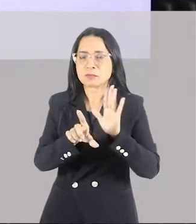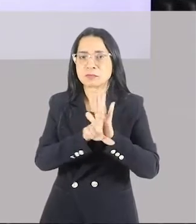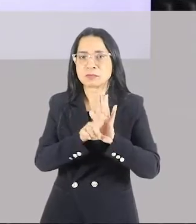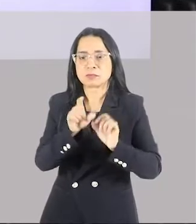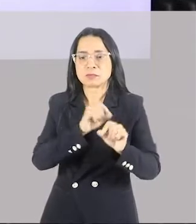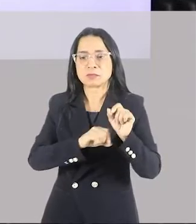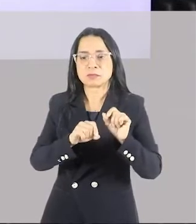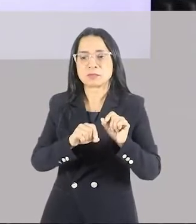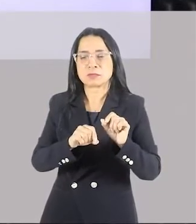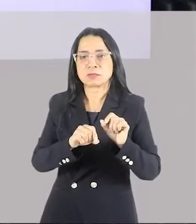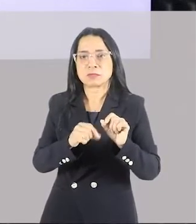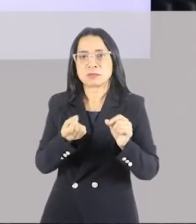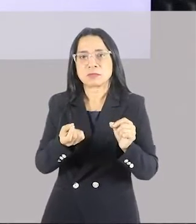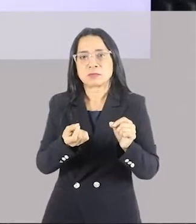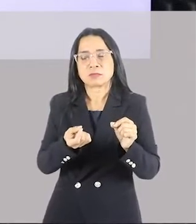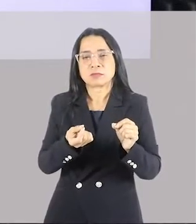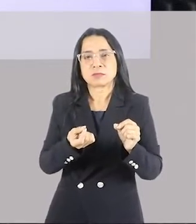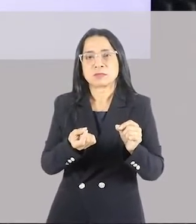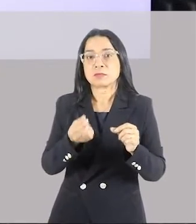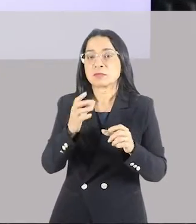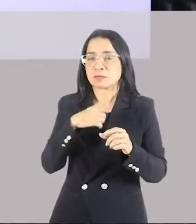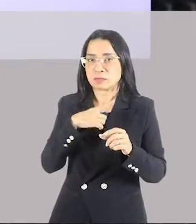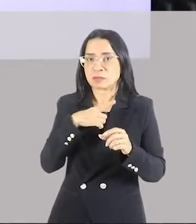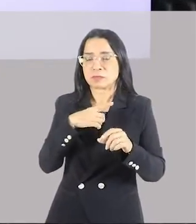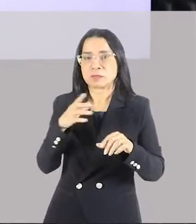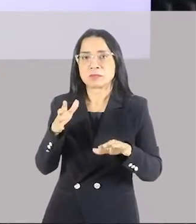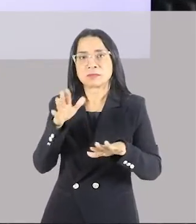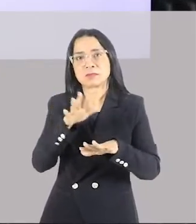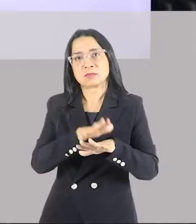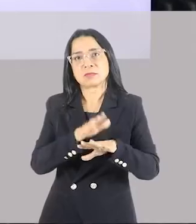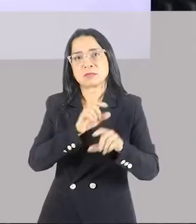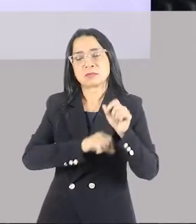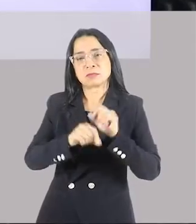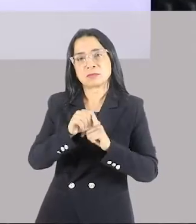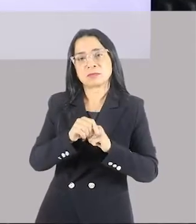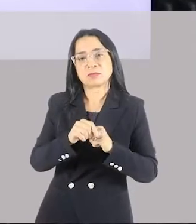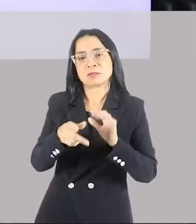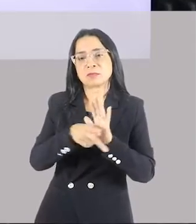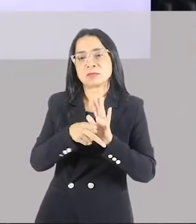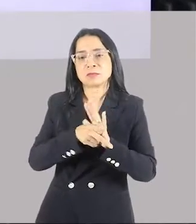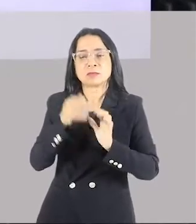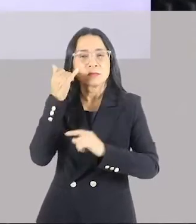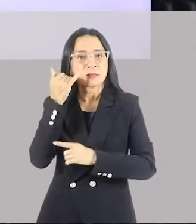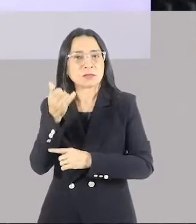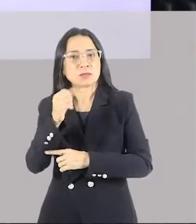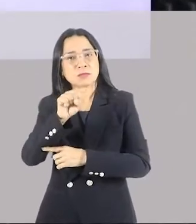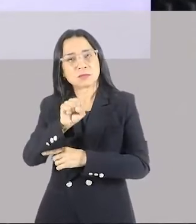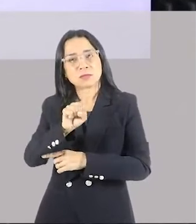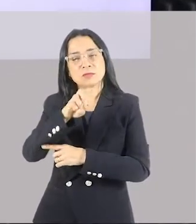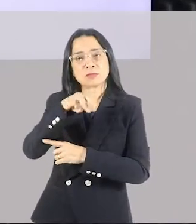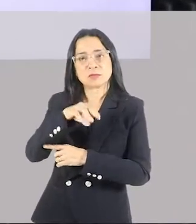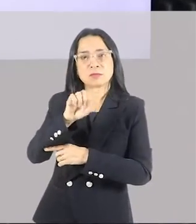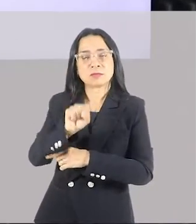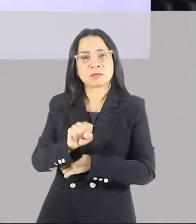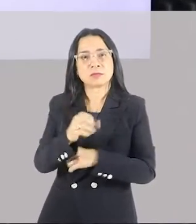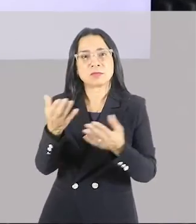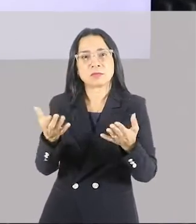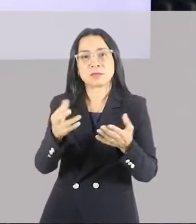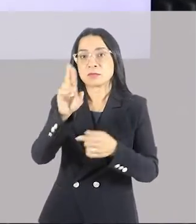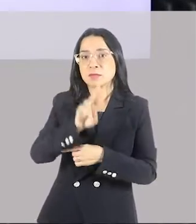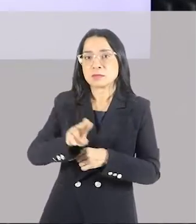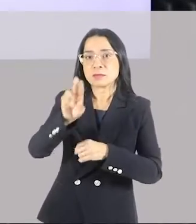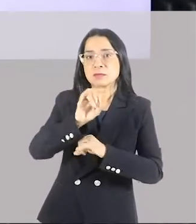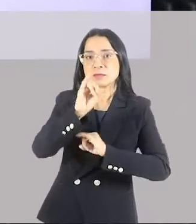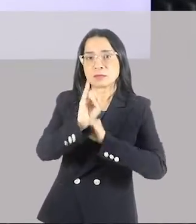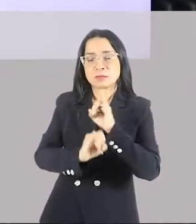inclui as próprias ligações, SMS, uso da internet, e não há brechas para se negociar, para